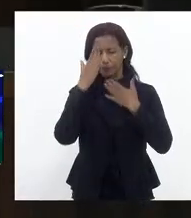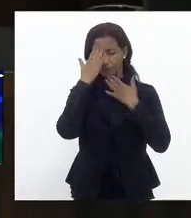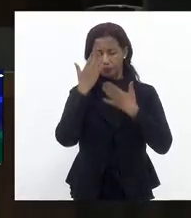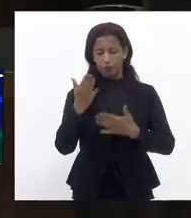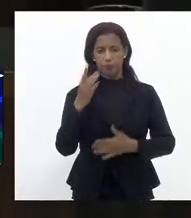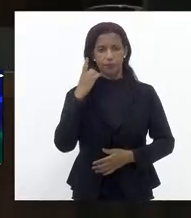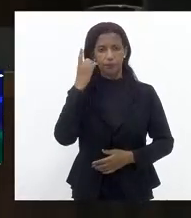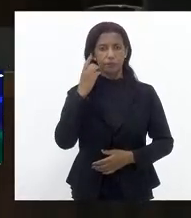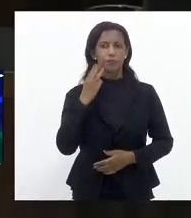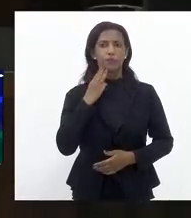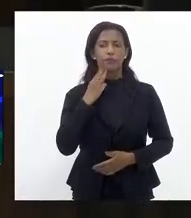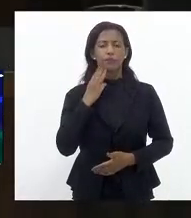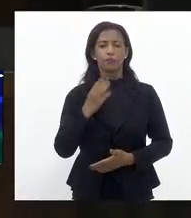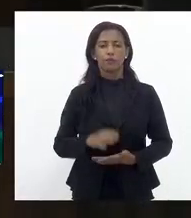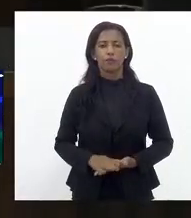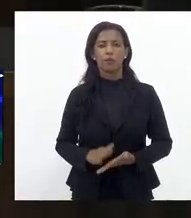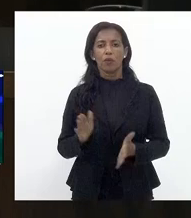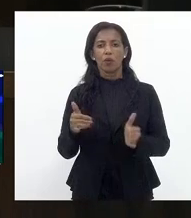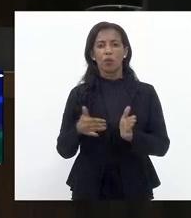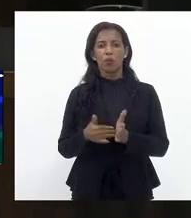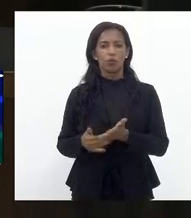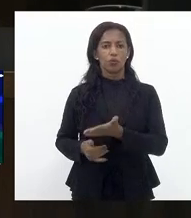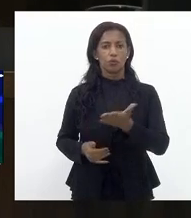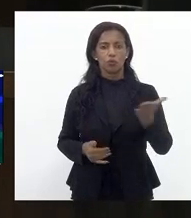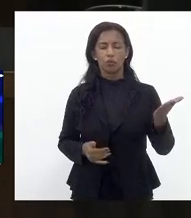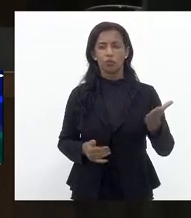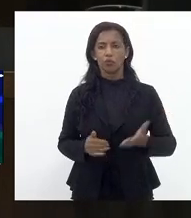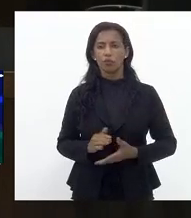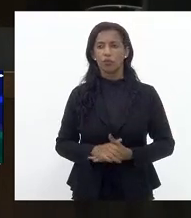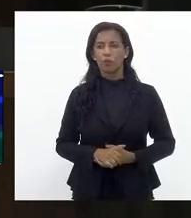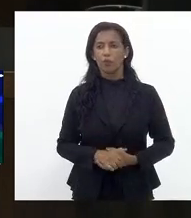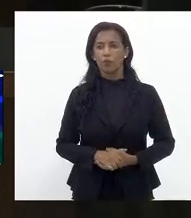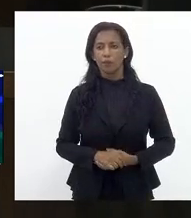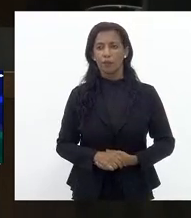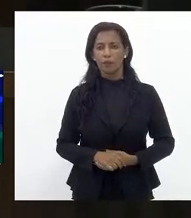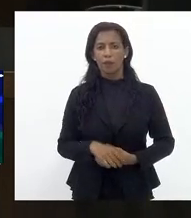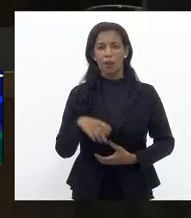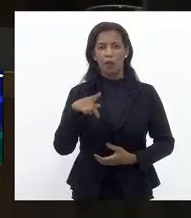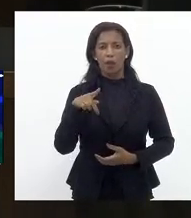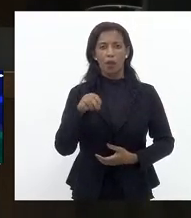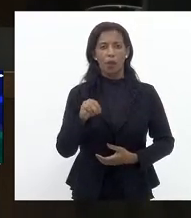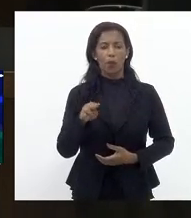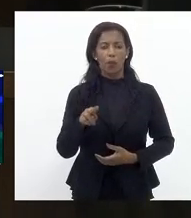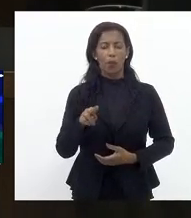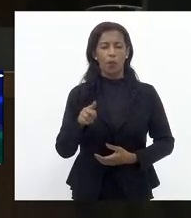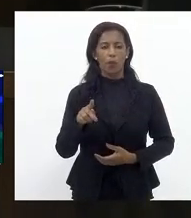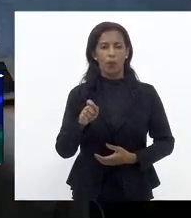Agradecendo ao deputado Valdeir Carneiro, o último orador inscrito é o nobre deputado Paul Bell.